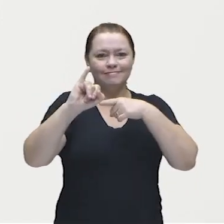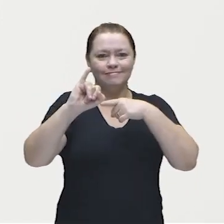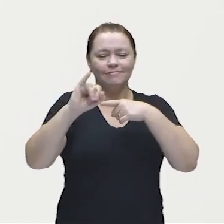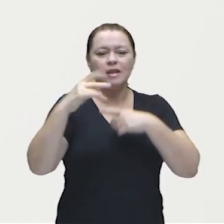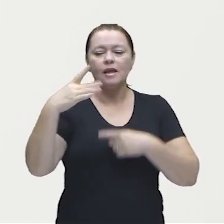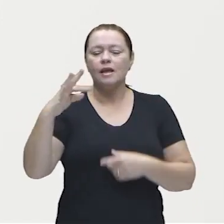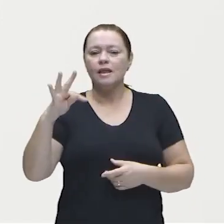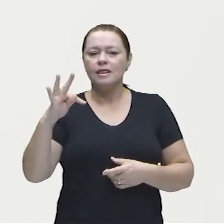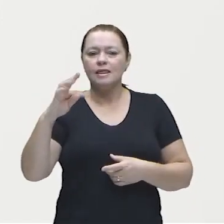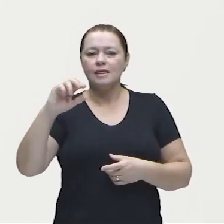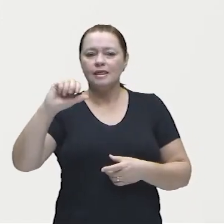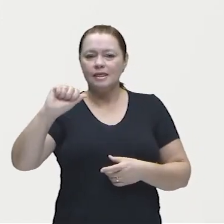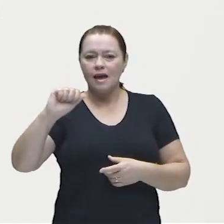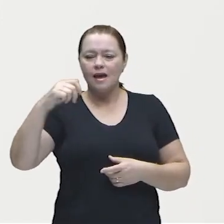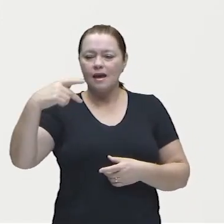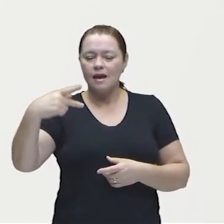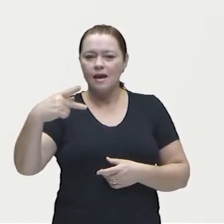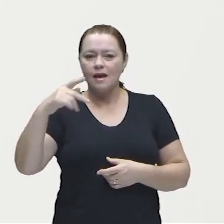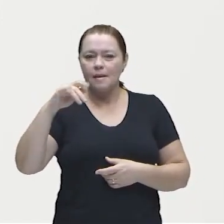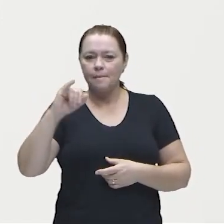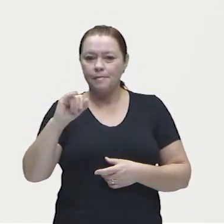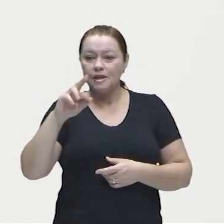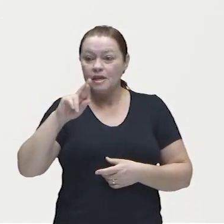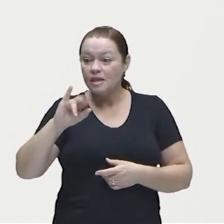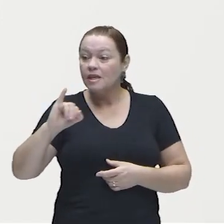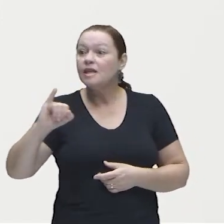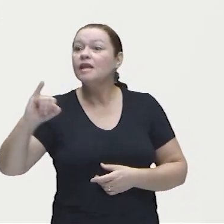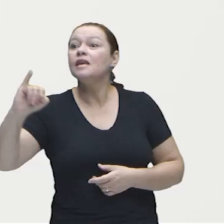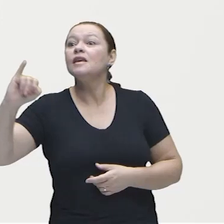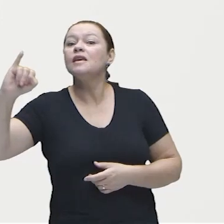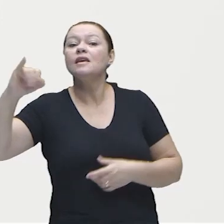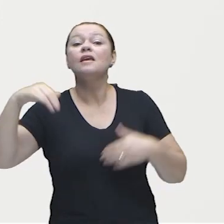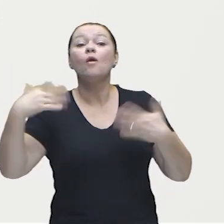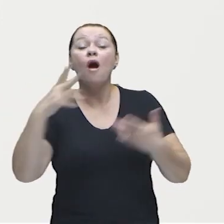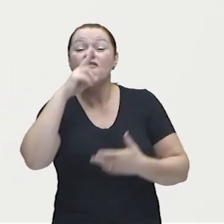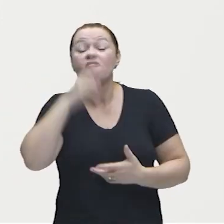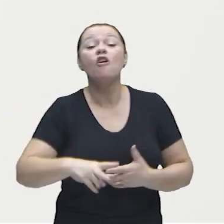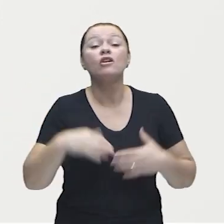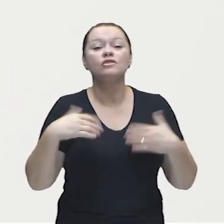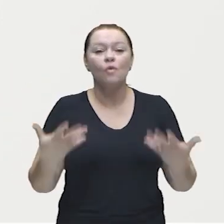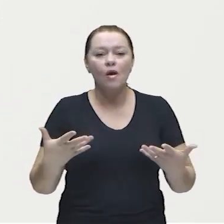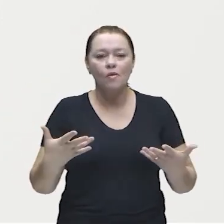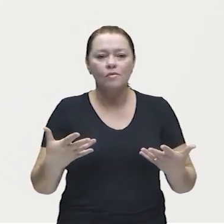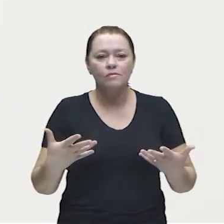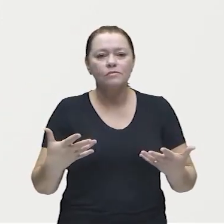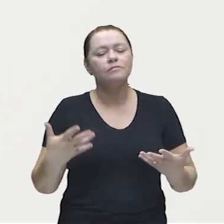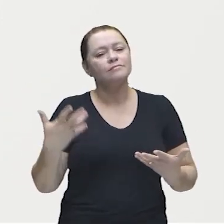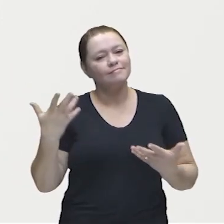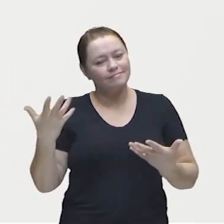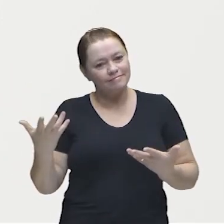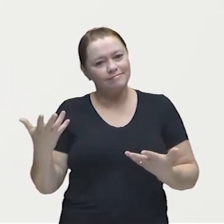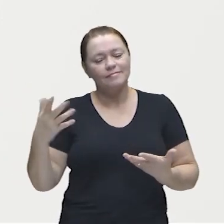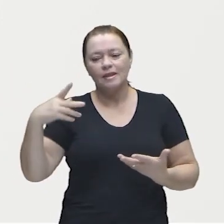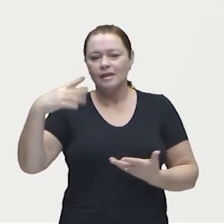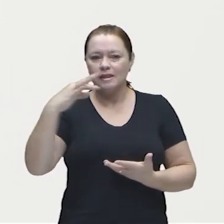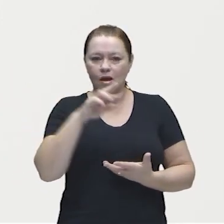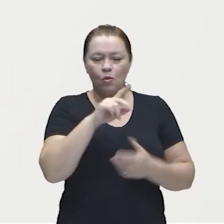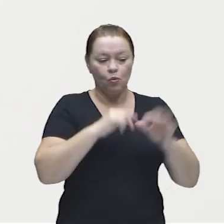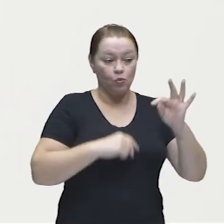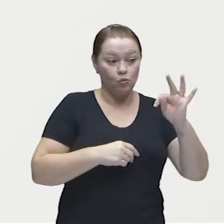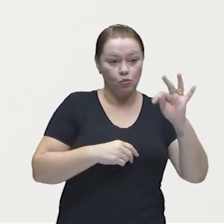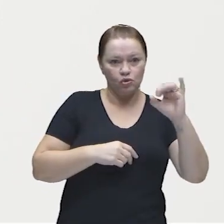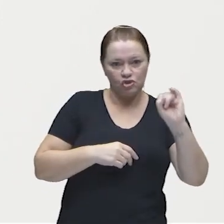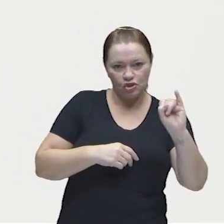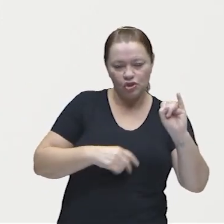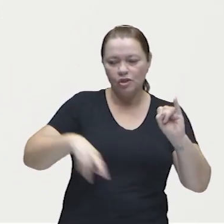tapiri. Vamos lá? Tapiri. Qual é o som mais forte? Uri. Muito bem.